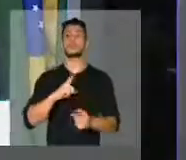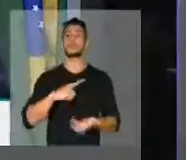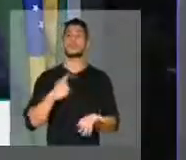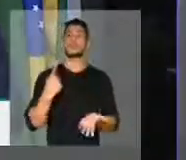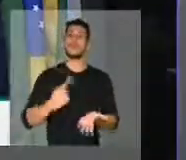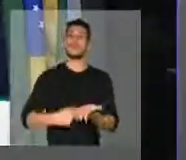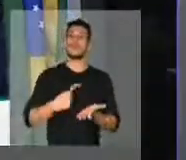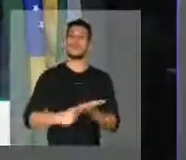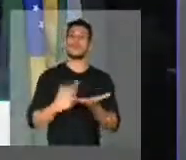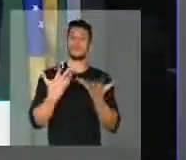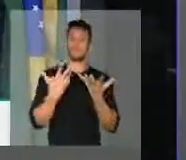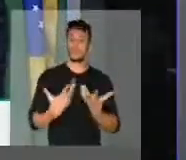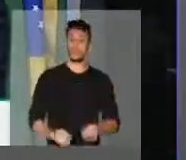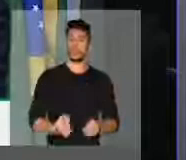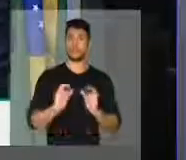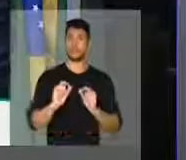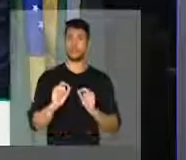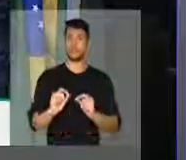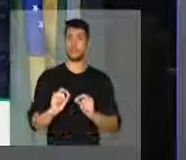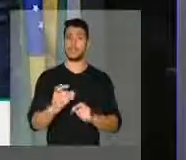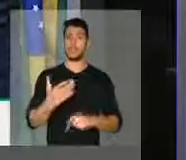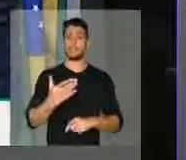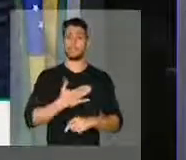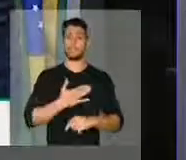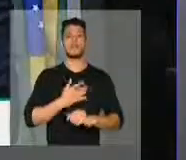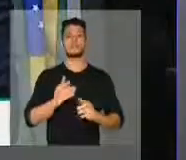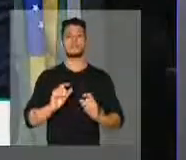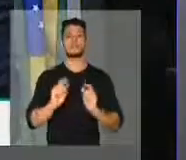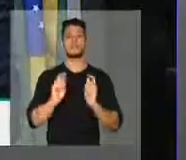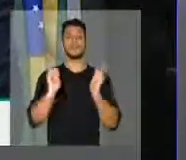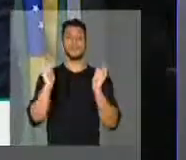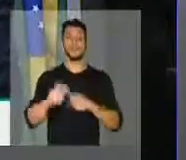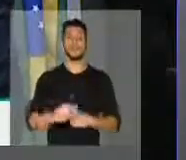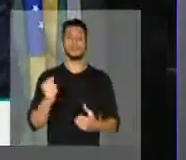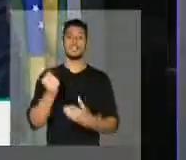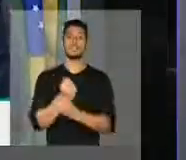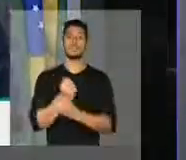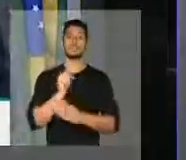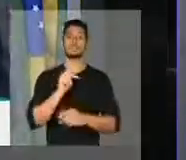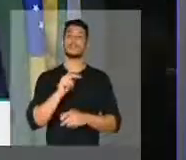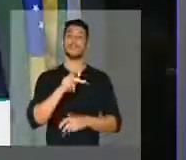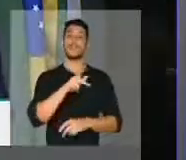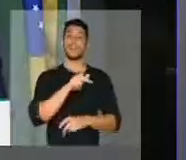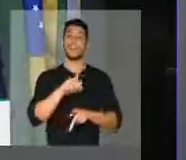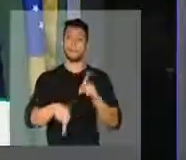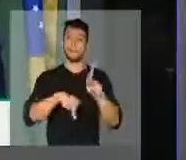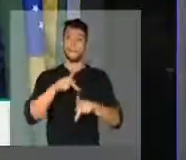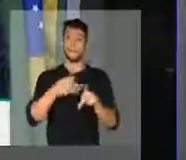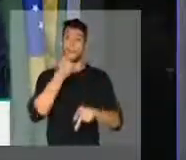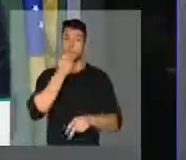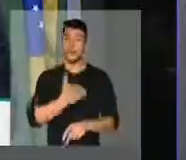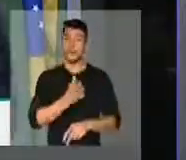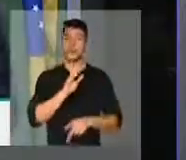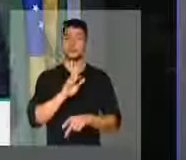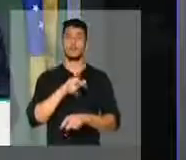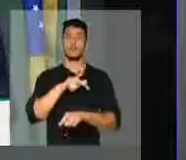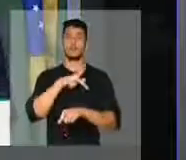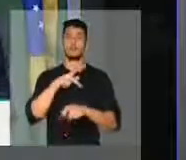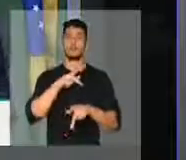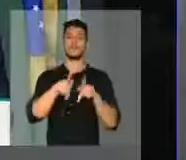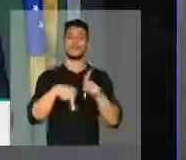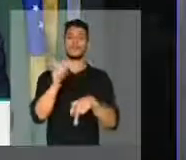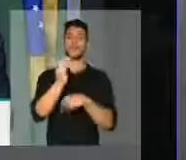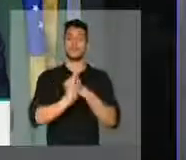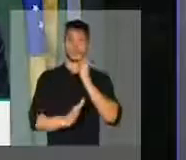que eu assumi publicamente na minha campanha, que é de proporcionar uma segurança pública de qualidade ao povo brasileiro, que